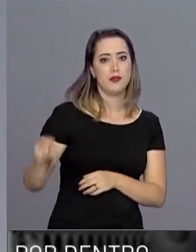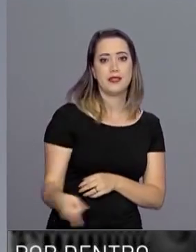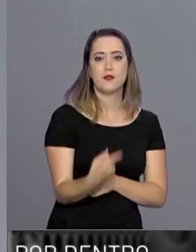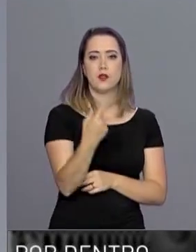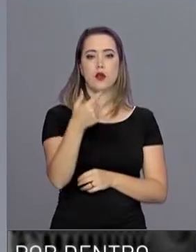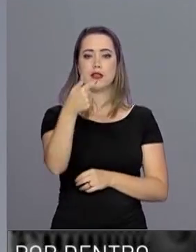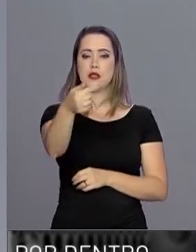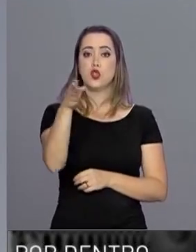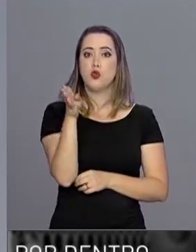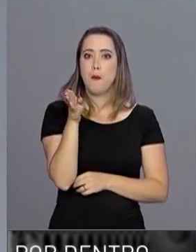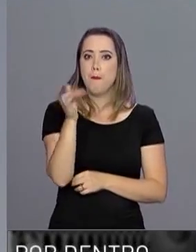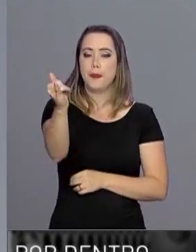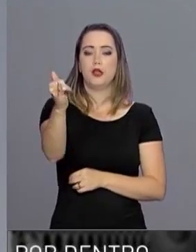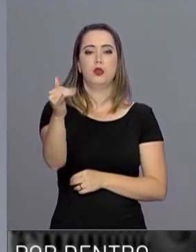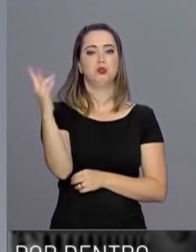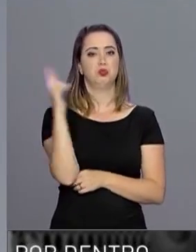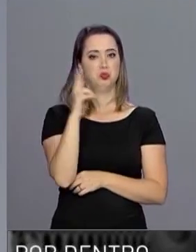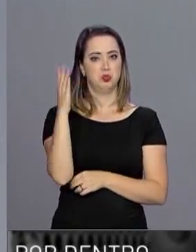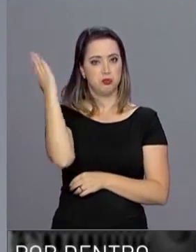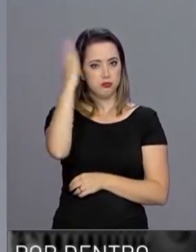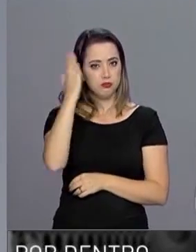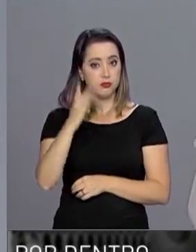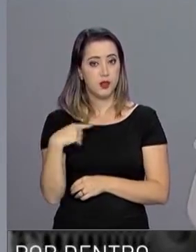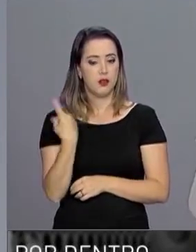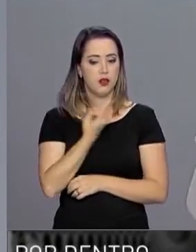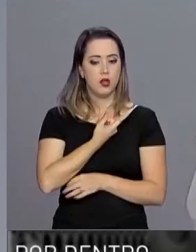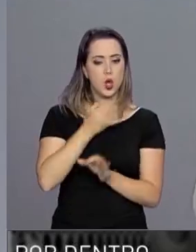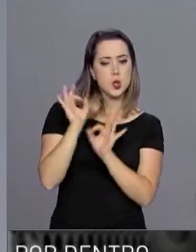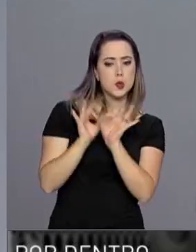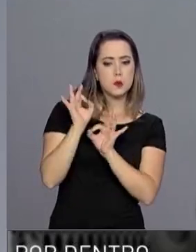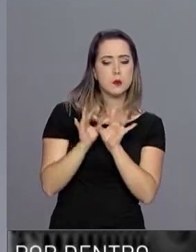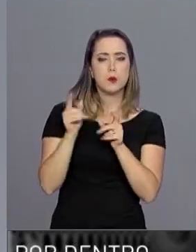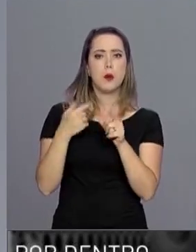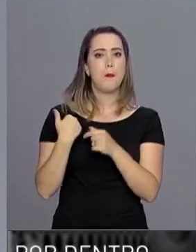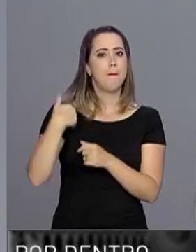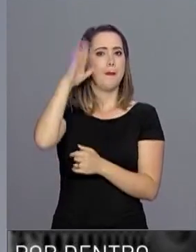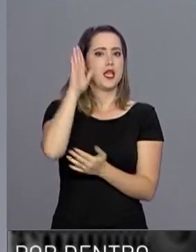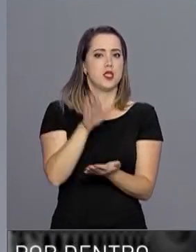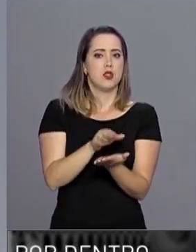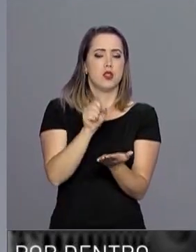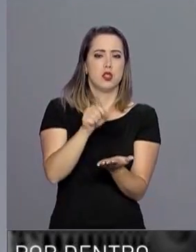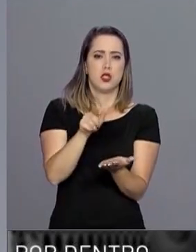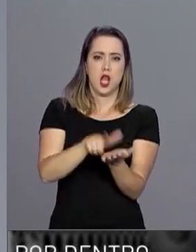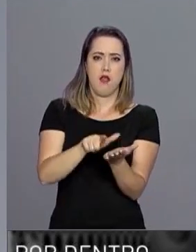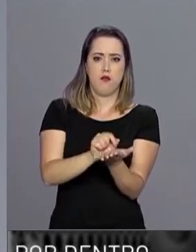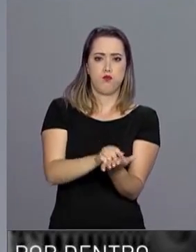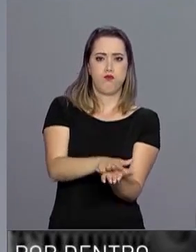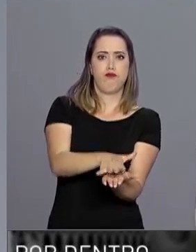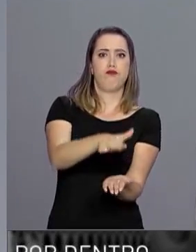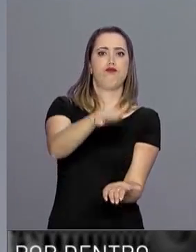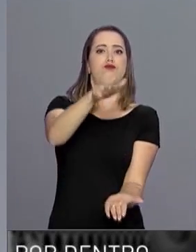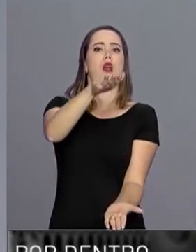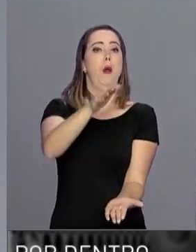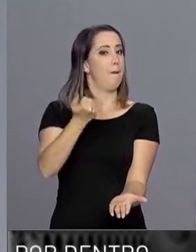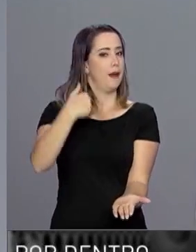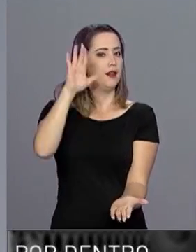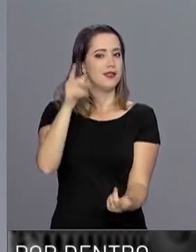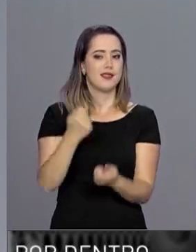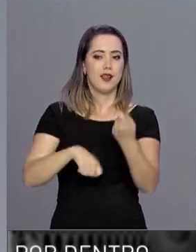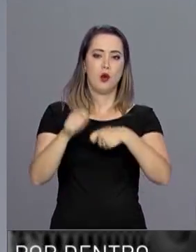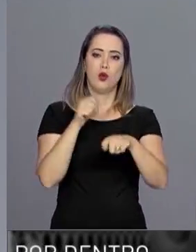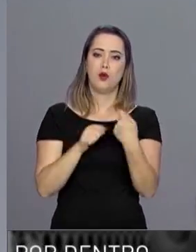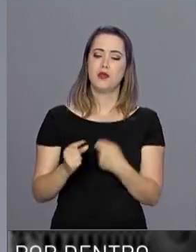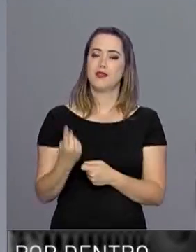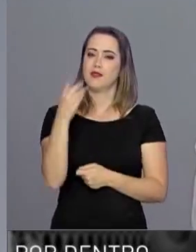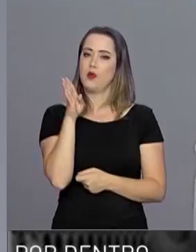bilhões de reais para o Brasil. Nós colocamos muito mais livros sendo entregues para o Brasil e economizamos